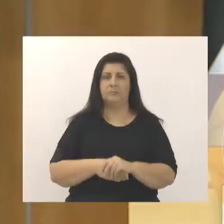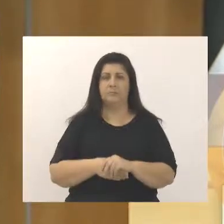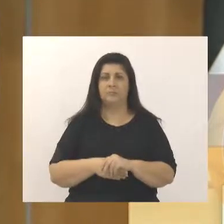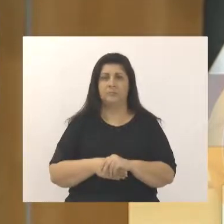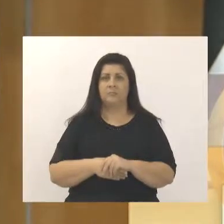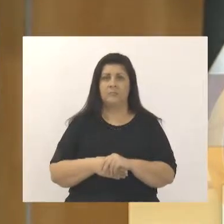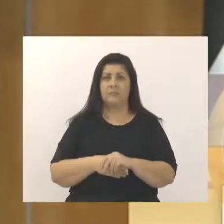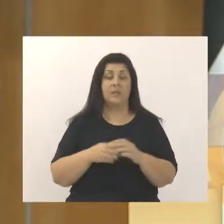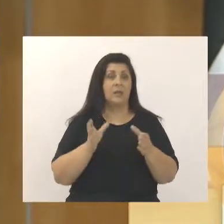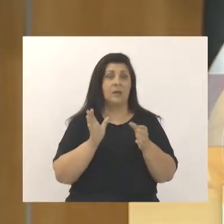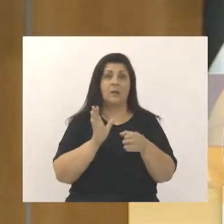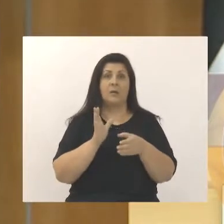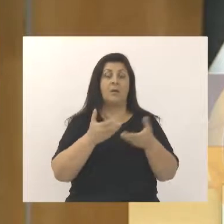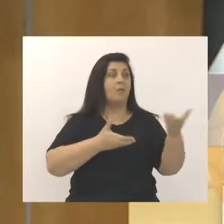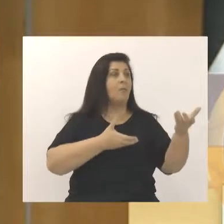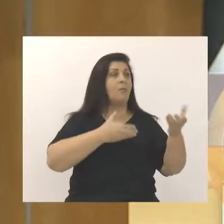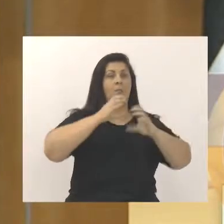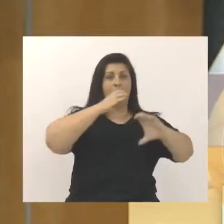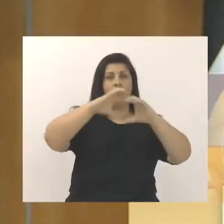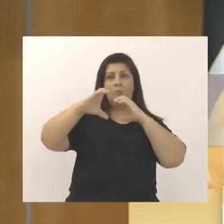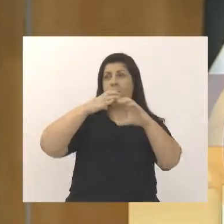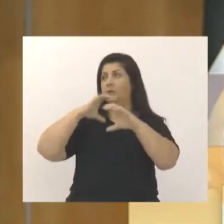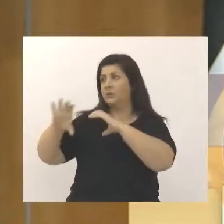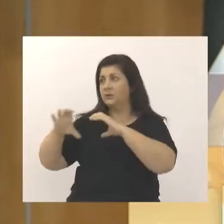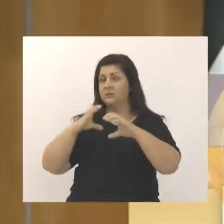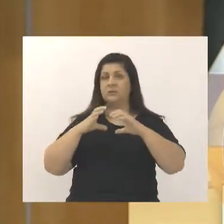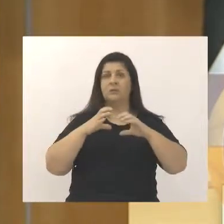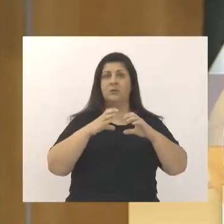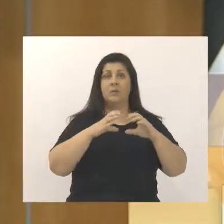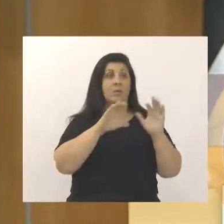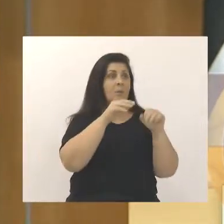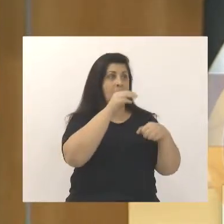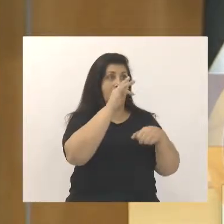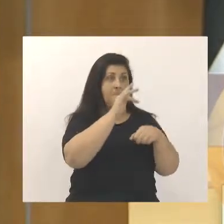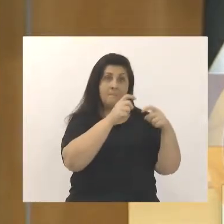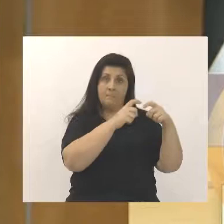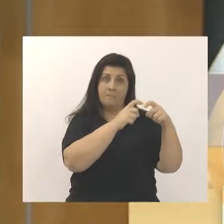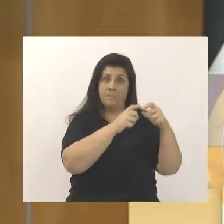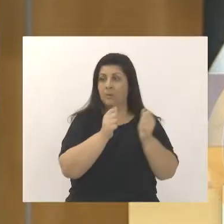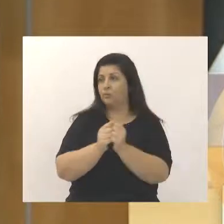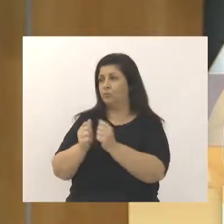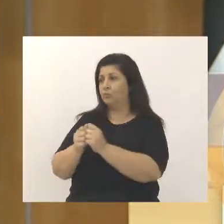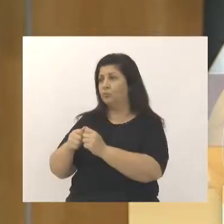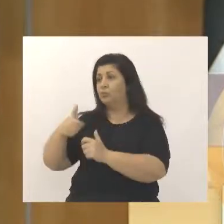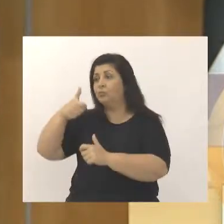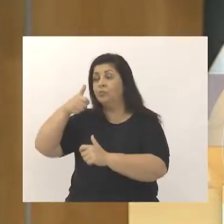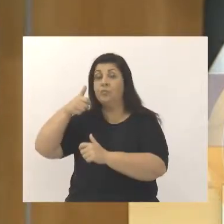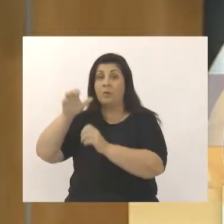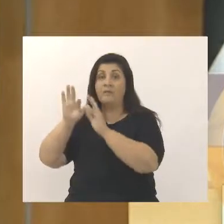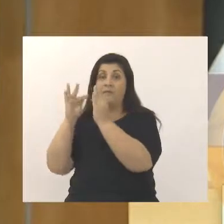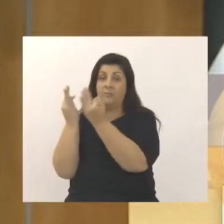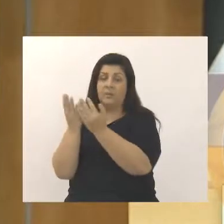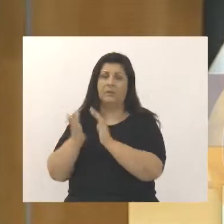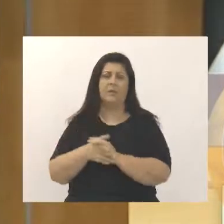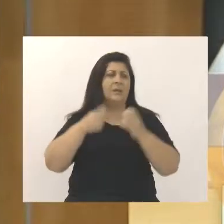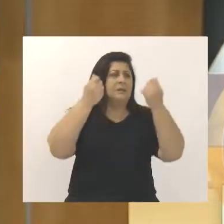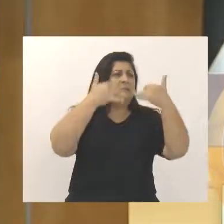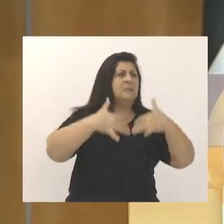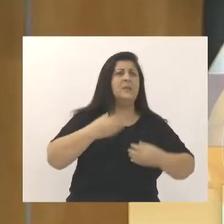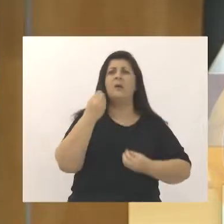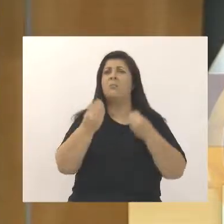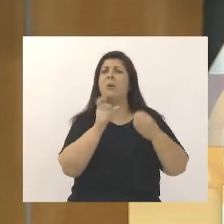a equipe de atendimento e o casal. Elas explicam os complicados termos médicos, procedimentos